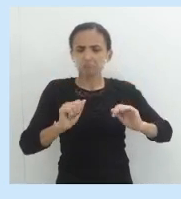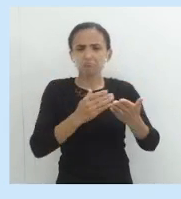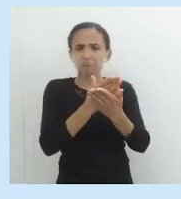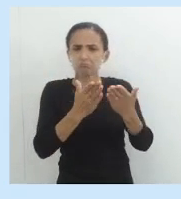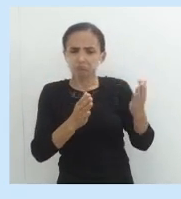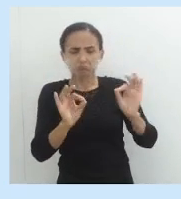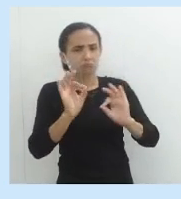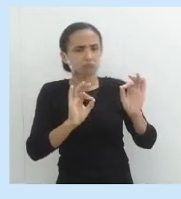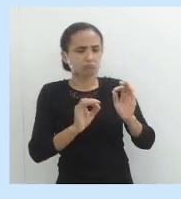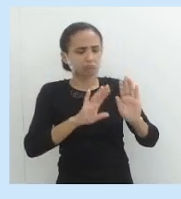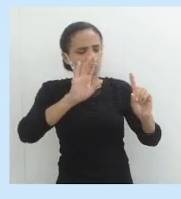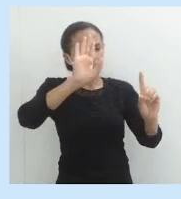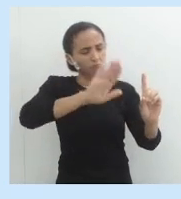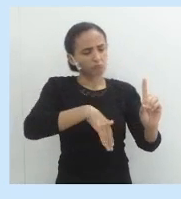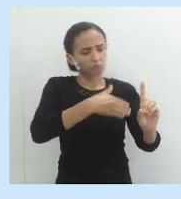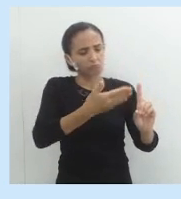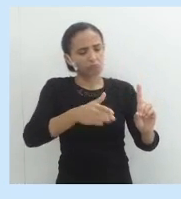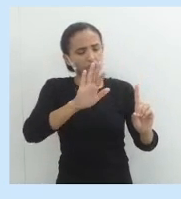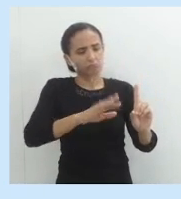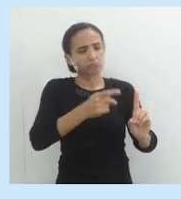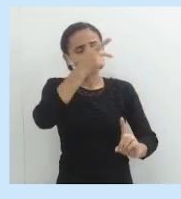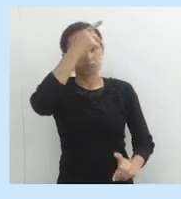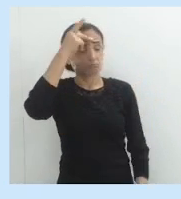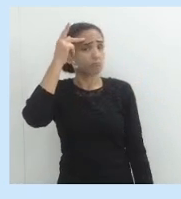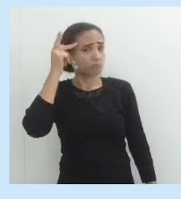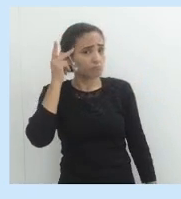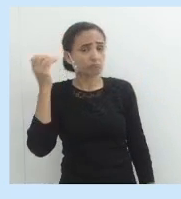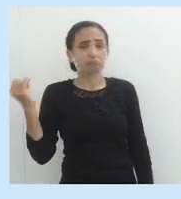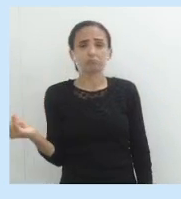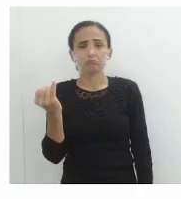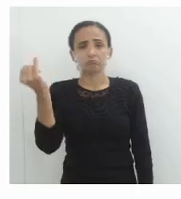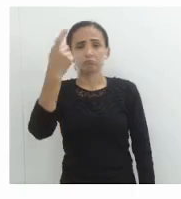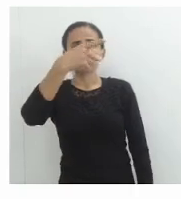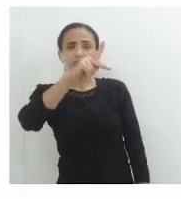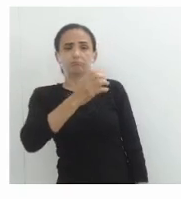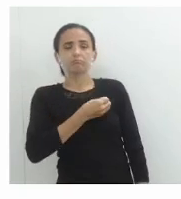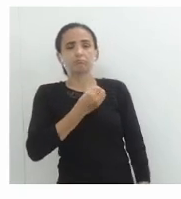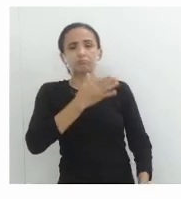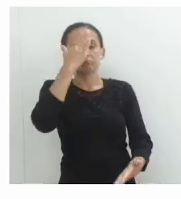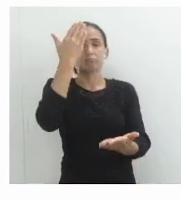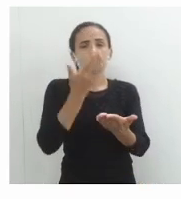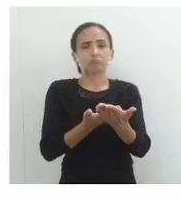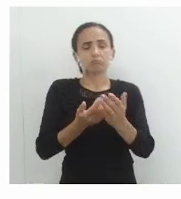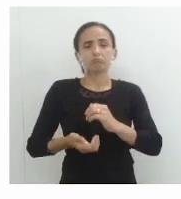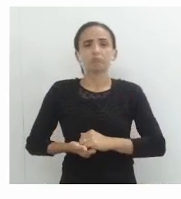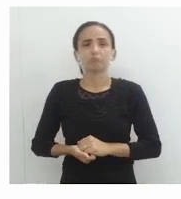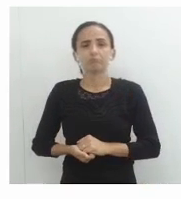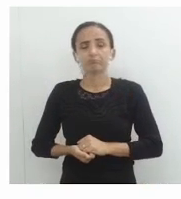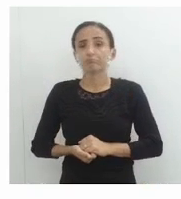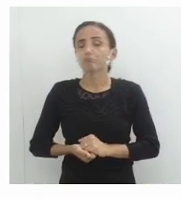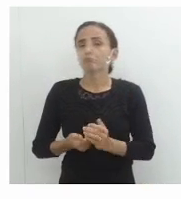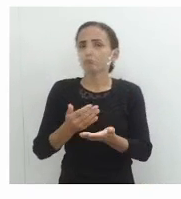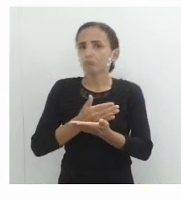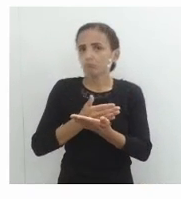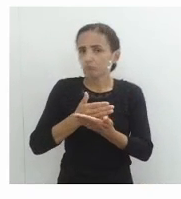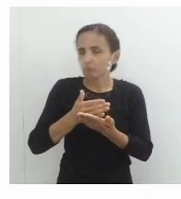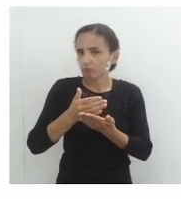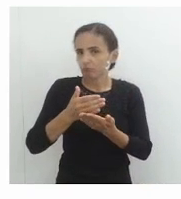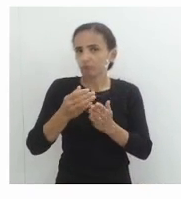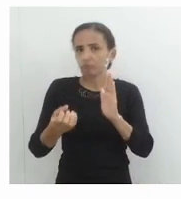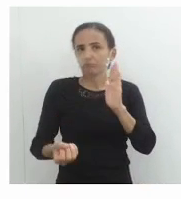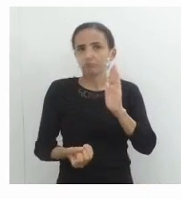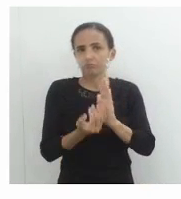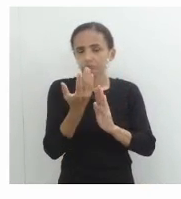seus deuses e também seus heróis, né, que eles acreditavam. Aí, a partir da fundação da